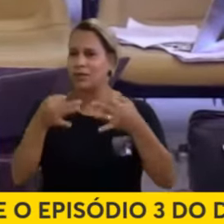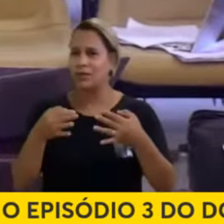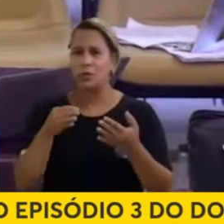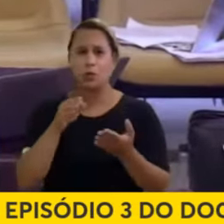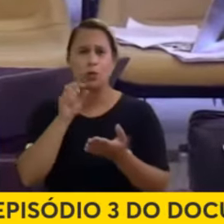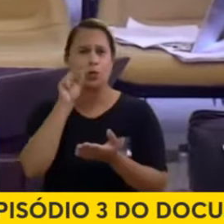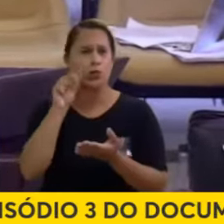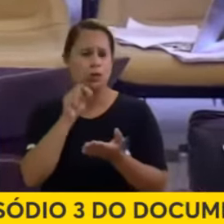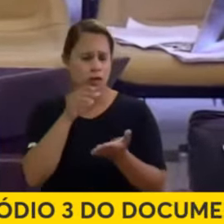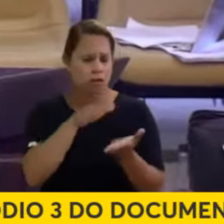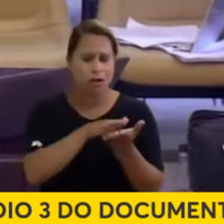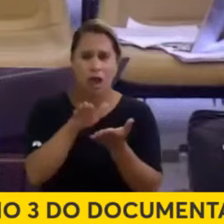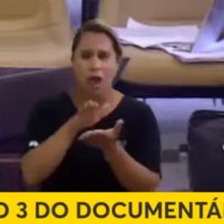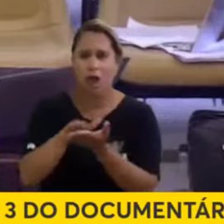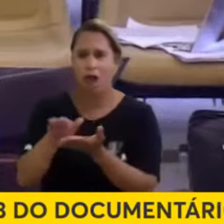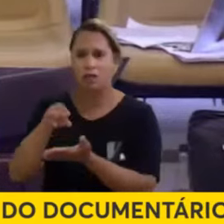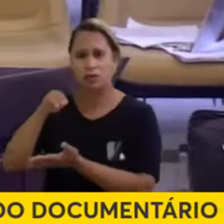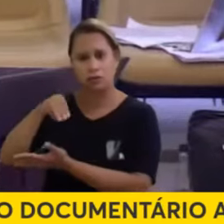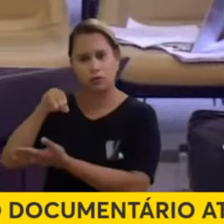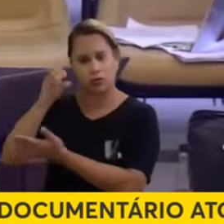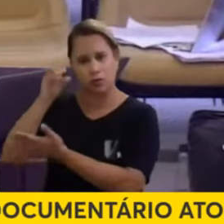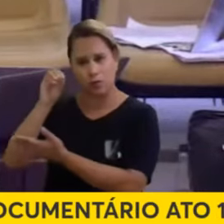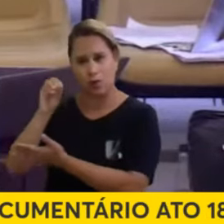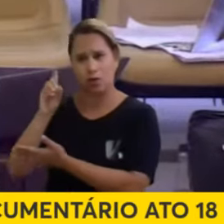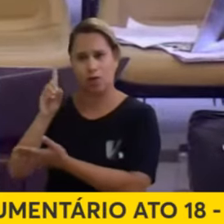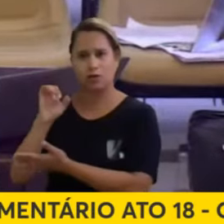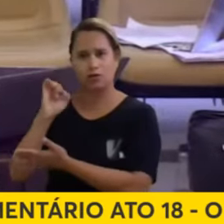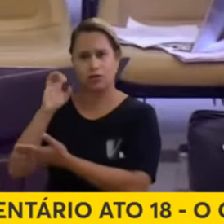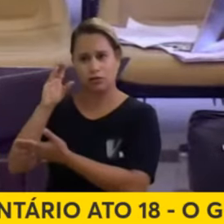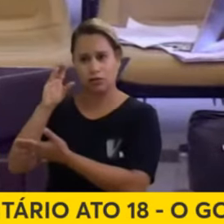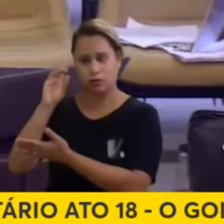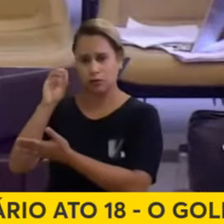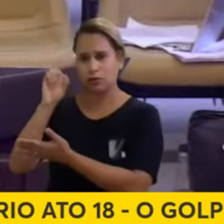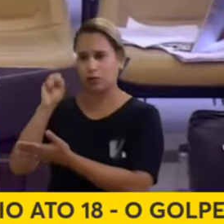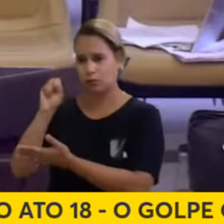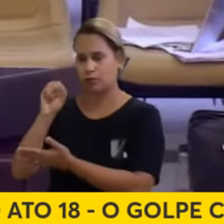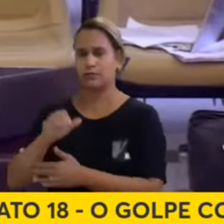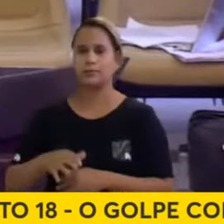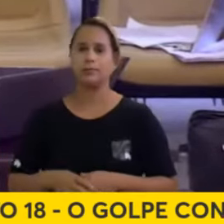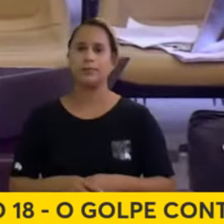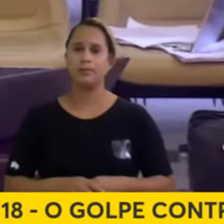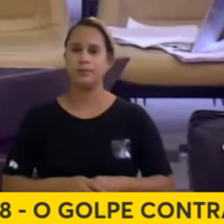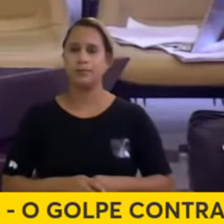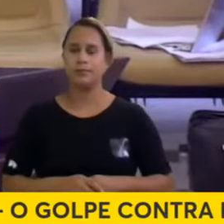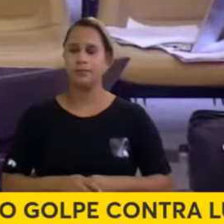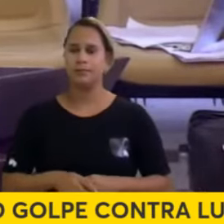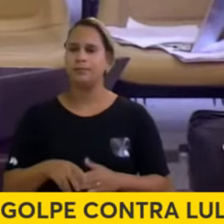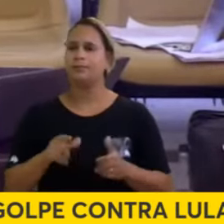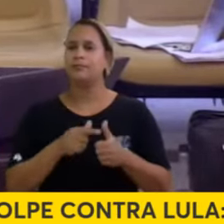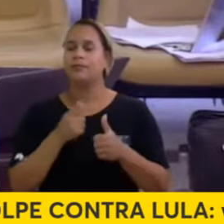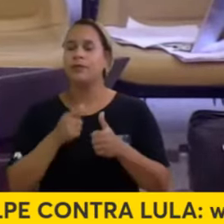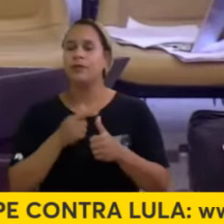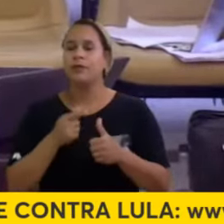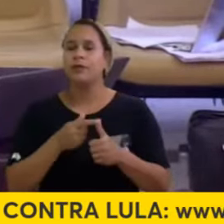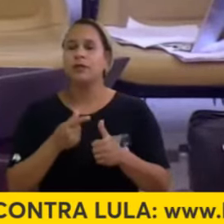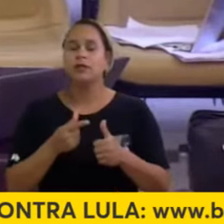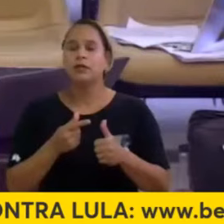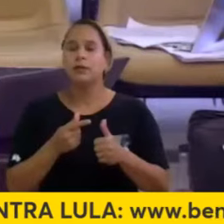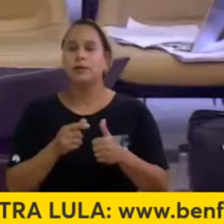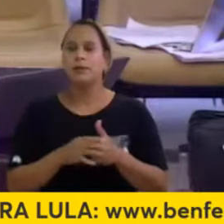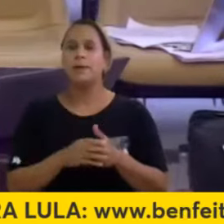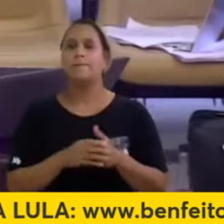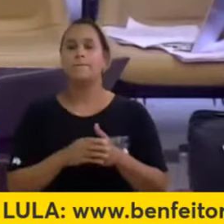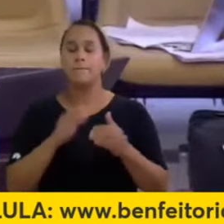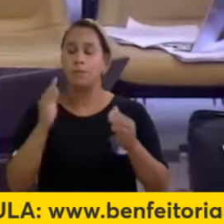até agora portanto a gente tentou e apresentou quatro critérios à vossas excelências primeiro Circunscrição do pleito na nossa